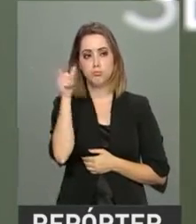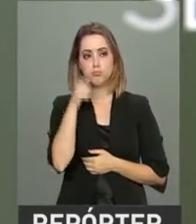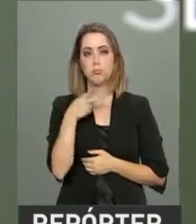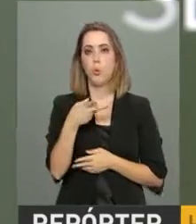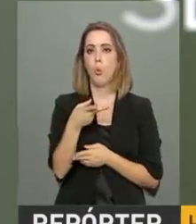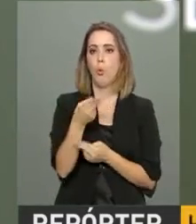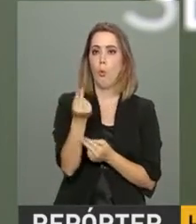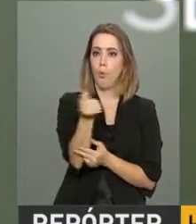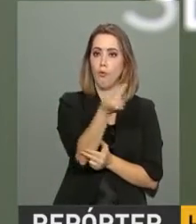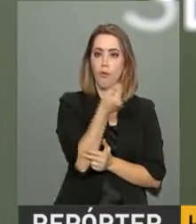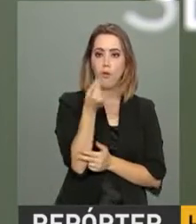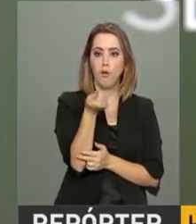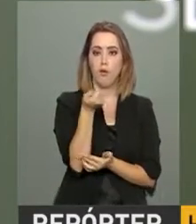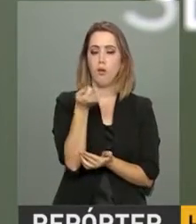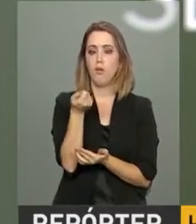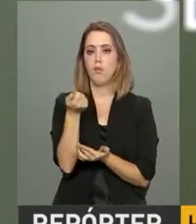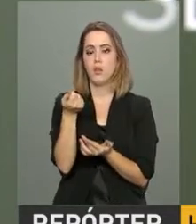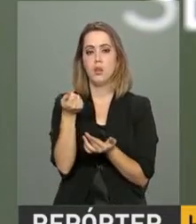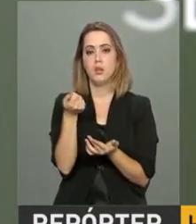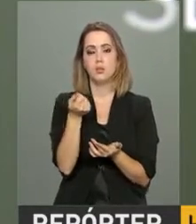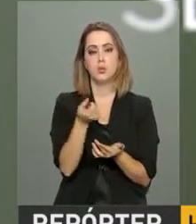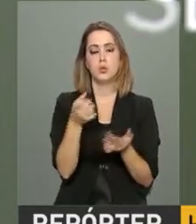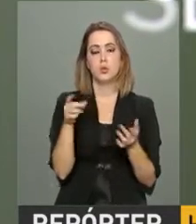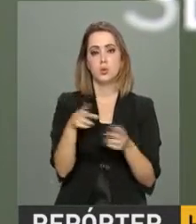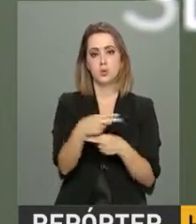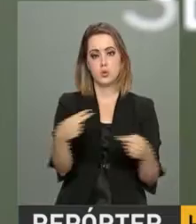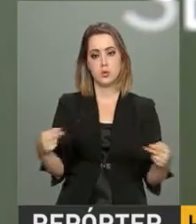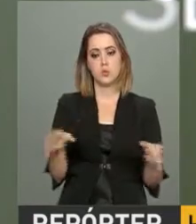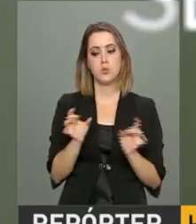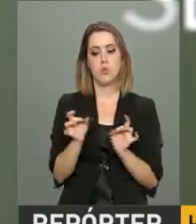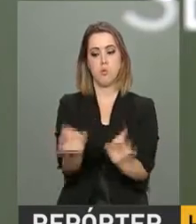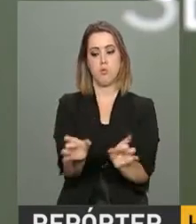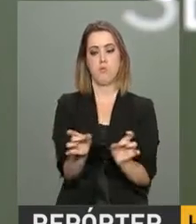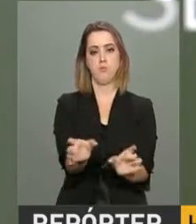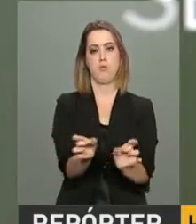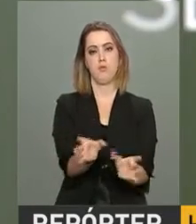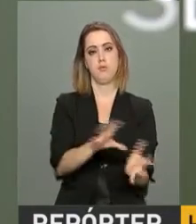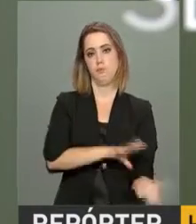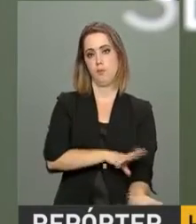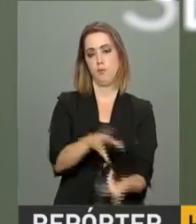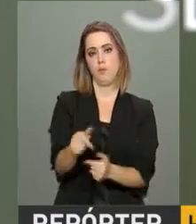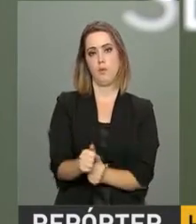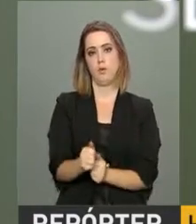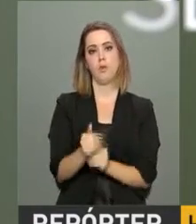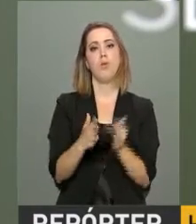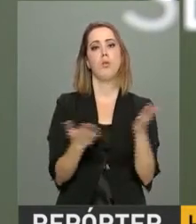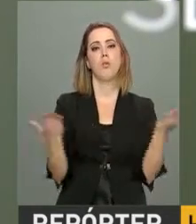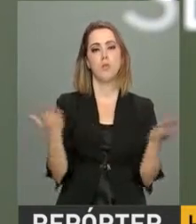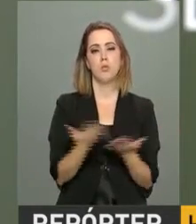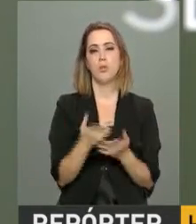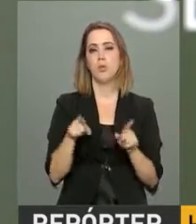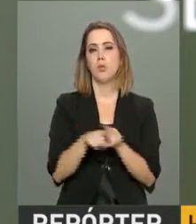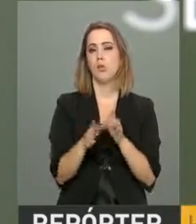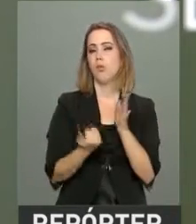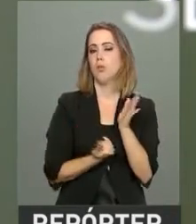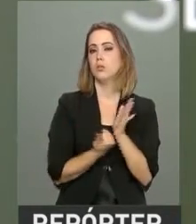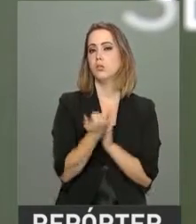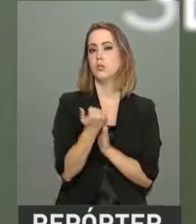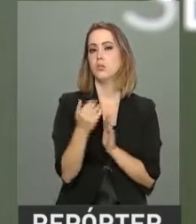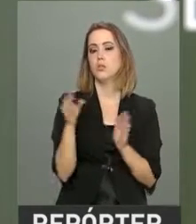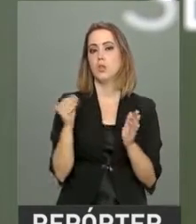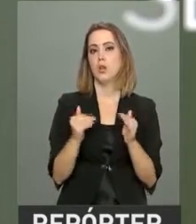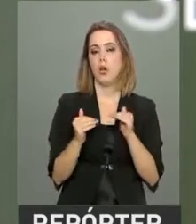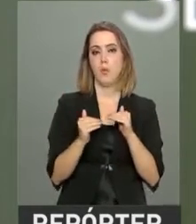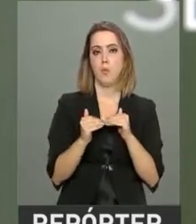e exportados perdão aumentou mais de 2 por 1 enquanto isso não ocorria desde novembro de 2014 então tivemos um aumento